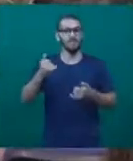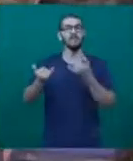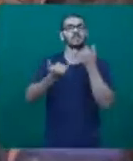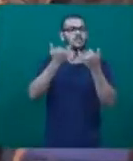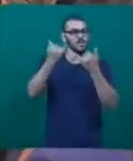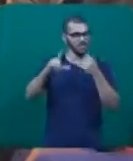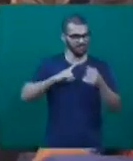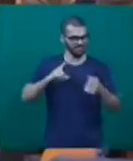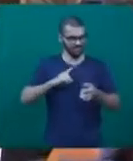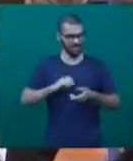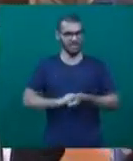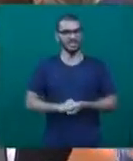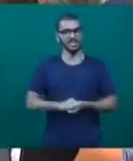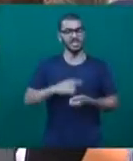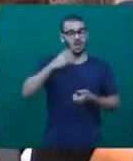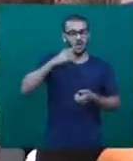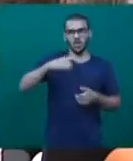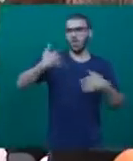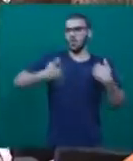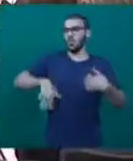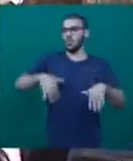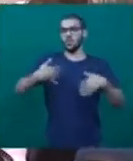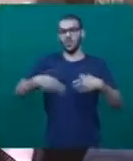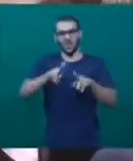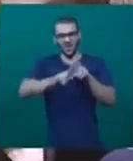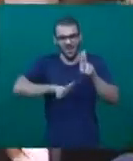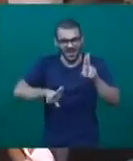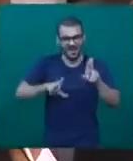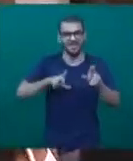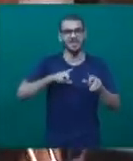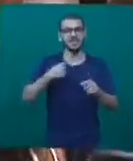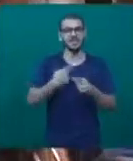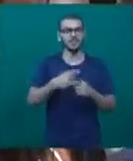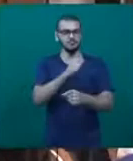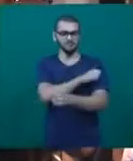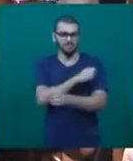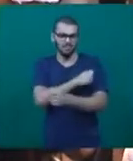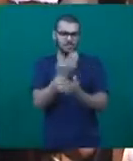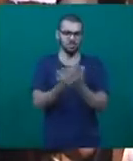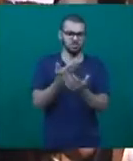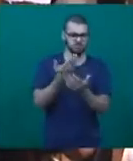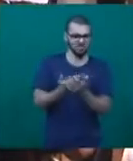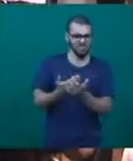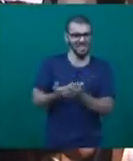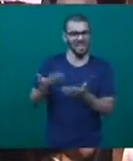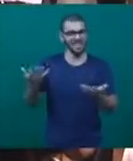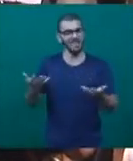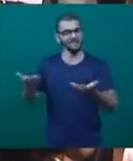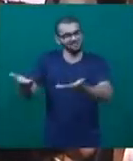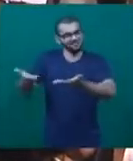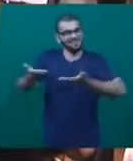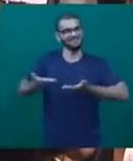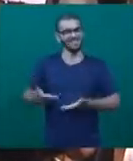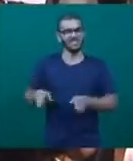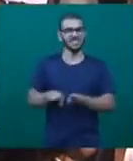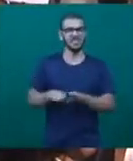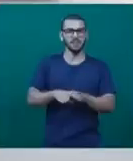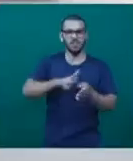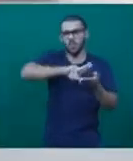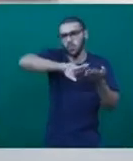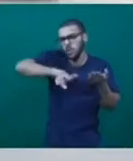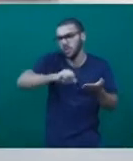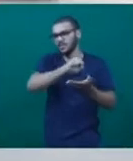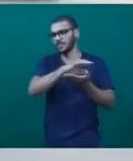Semana calorosa na Universidade Federal de Uberlândia. Estudantes de todos os campi da UFO recebem as boas-vindas e com muitas